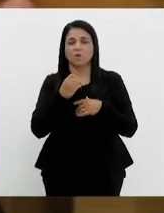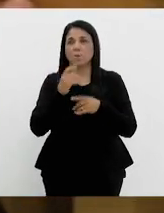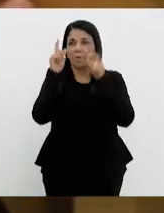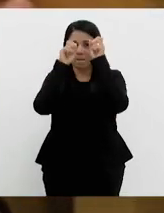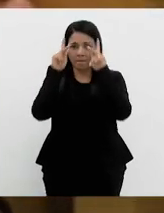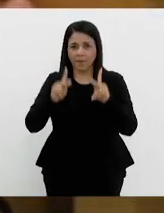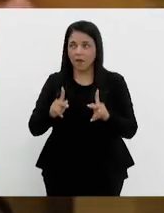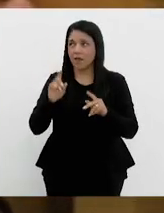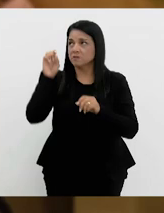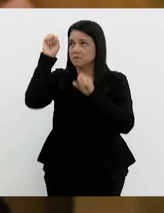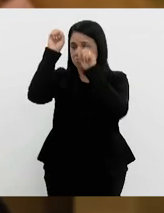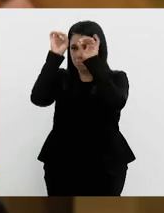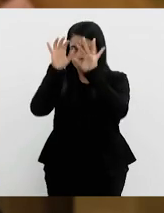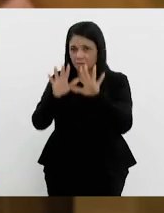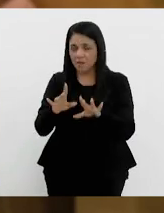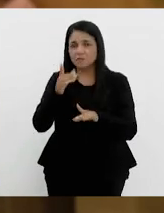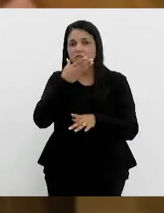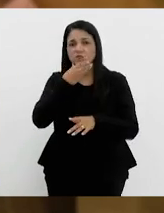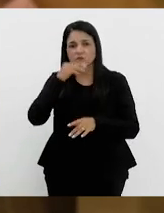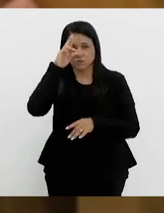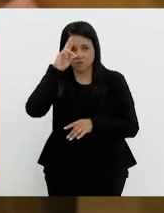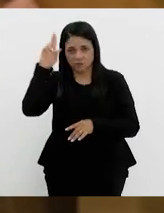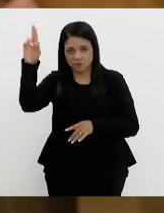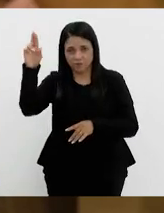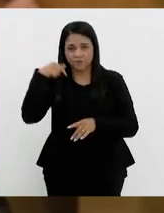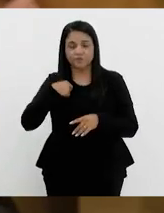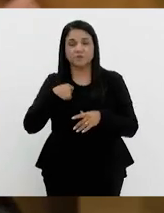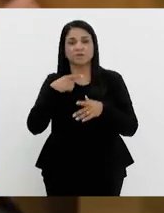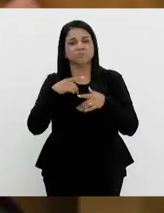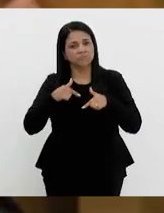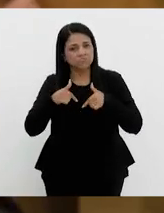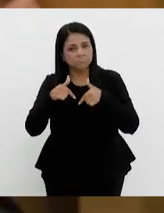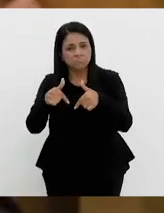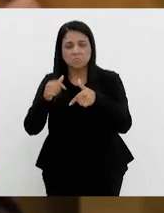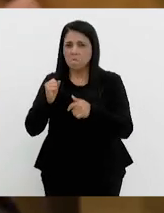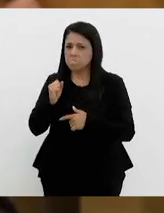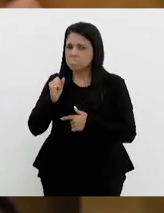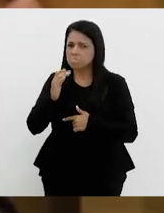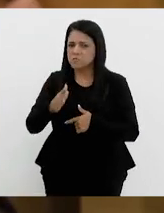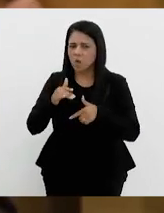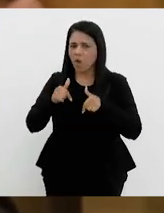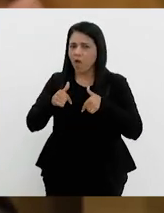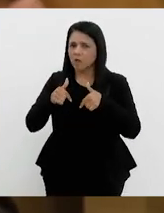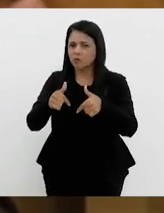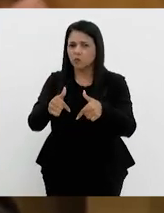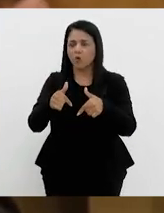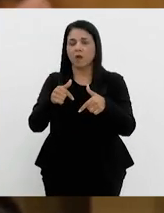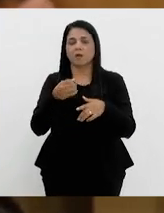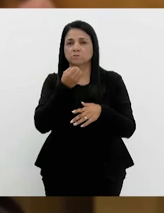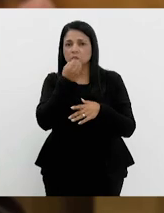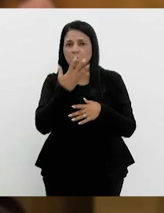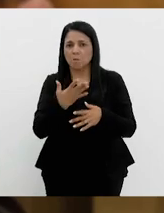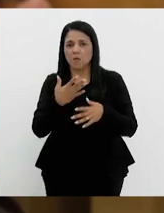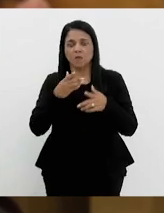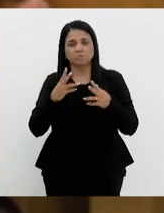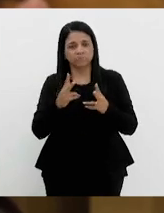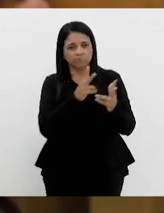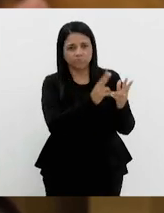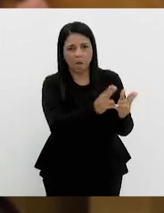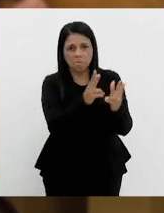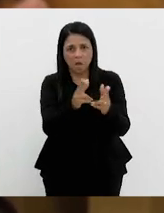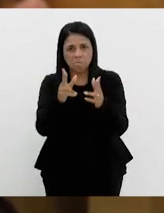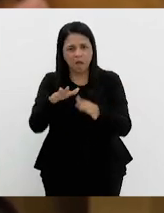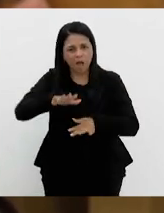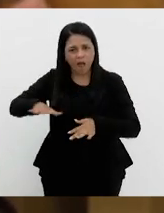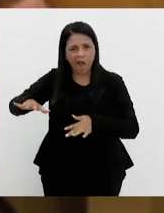senhor fazemos saber que em virtude da missão da igreja de participar e atuar em defesa do bem comum em diferentes áreas sociais